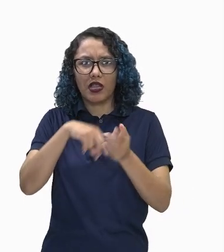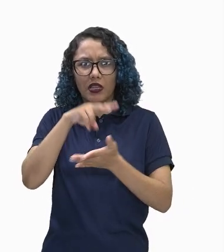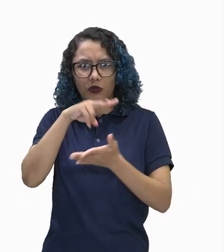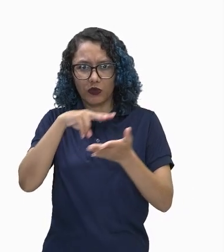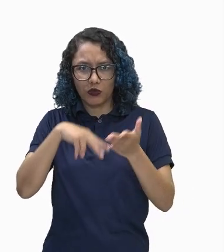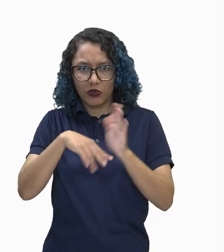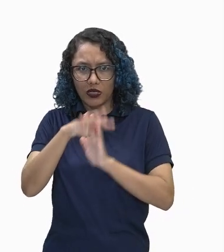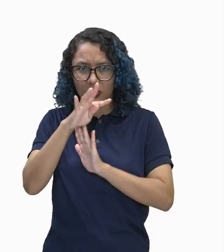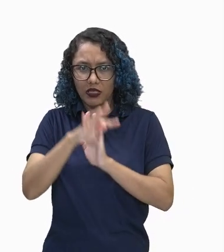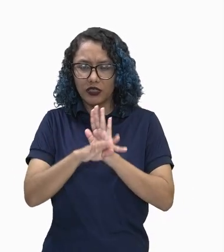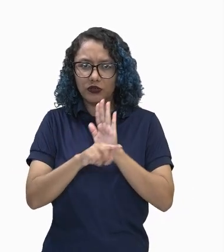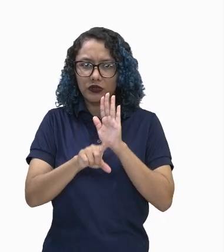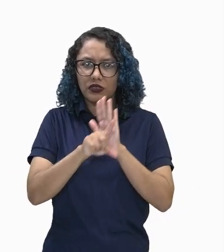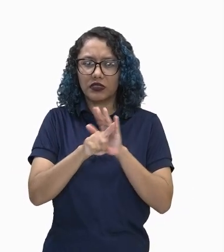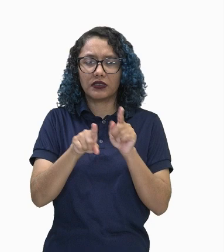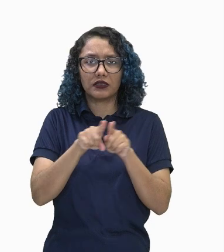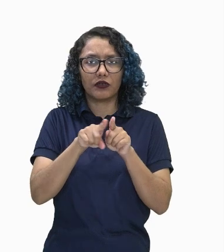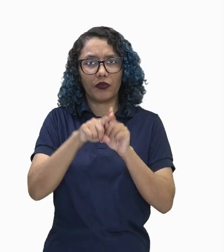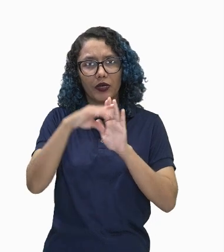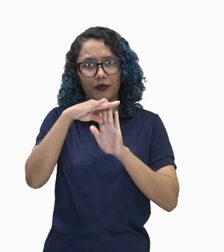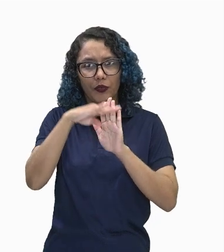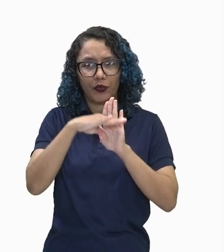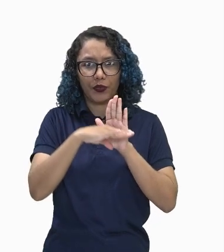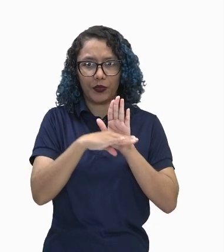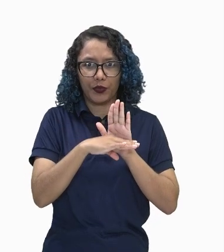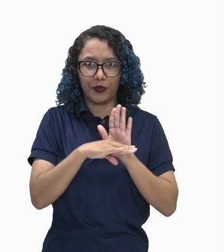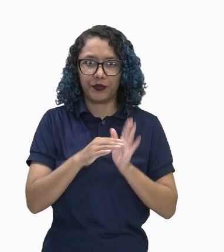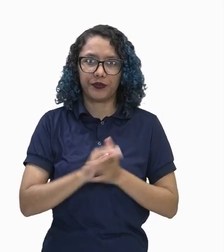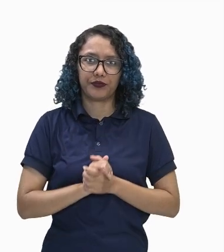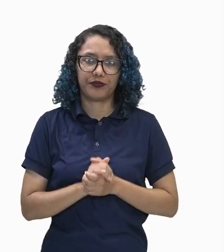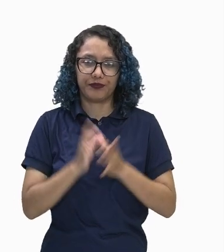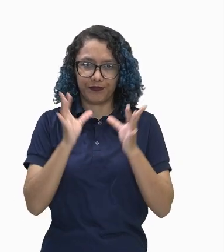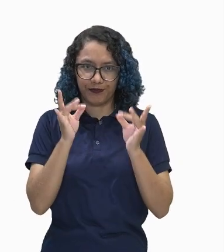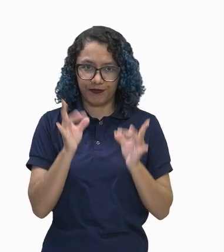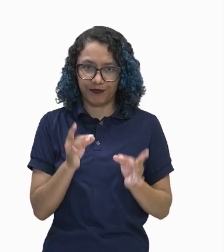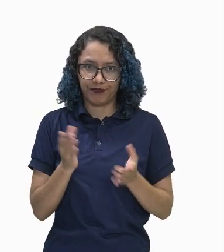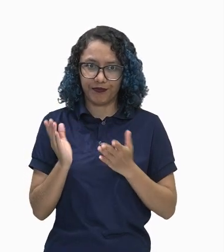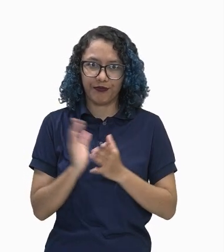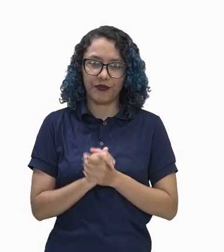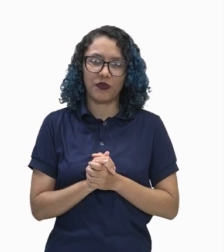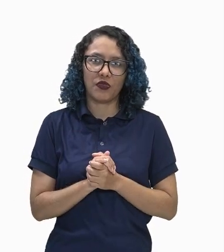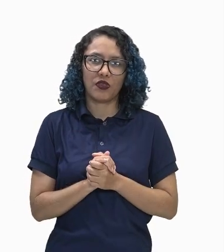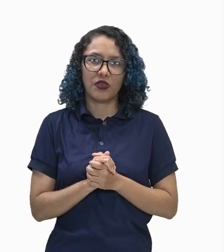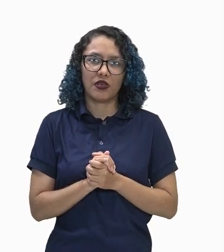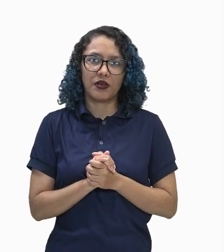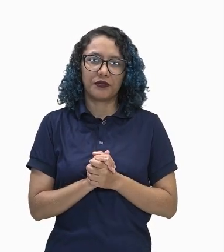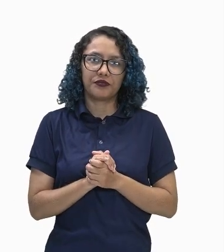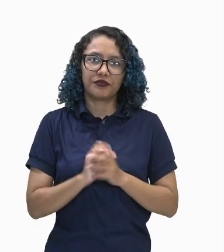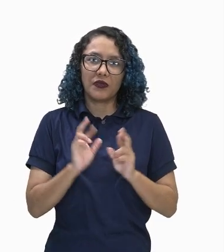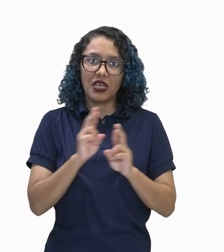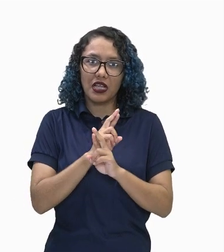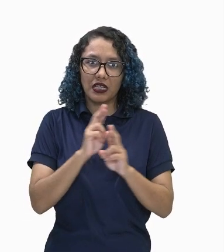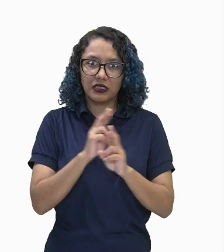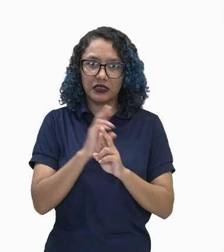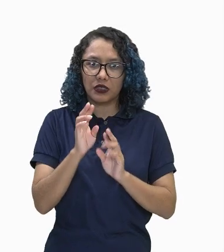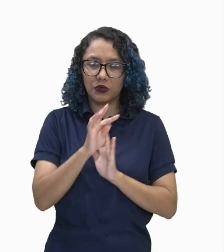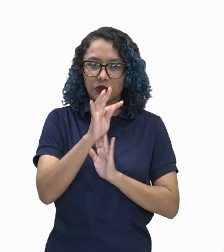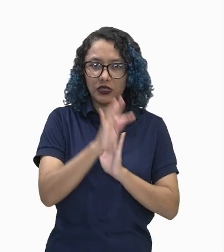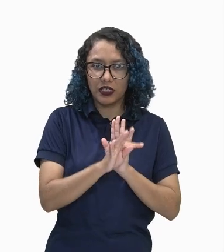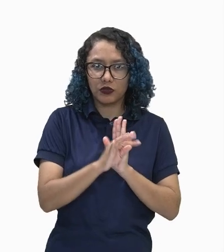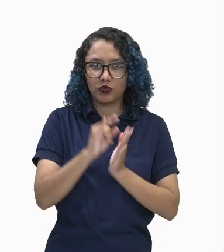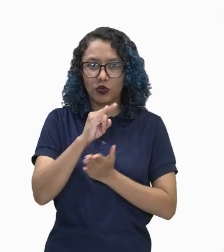textos legais e normativos. Detalhamento, relação entre textos e documentos